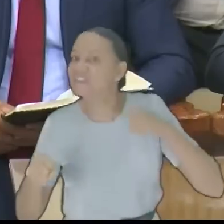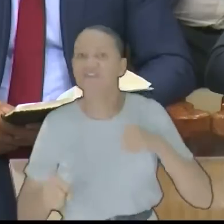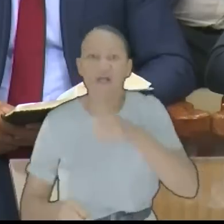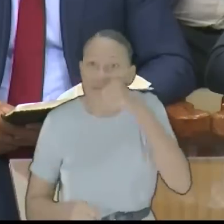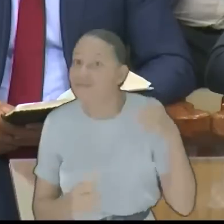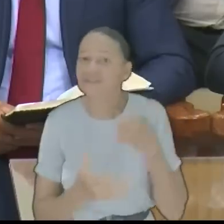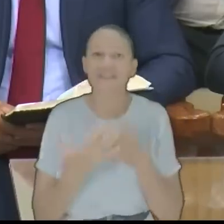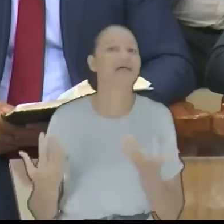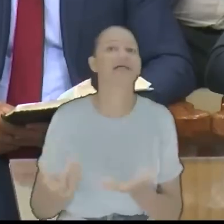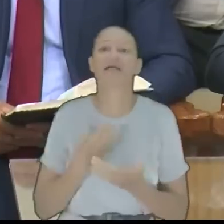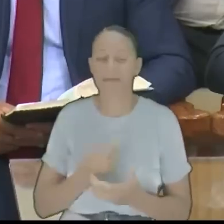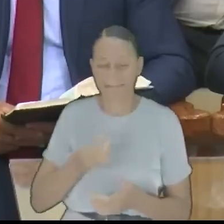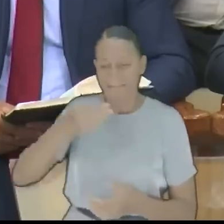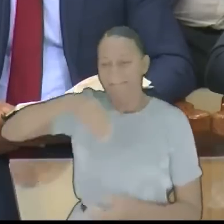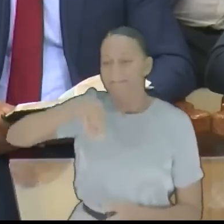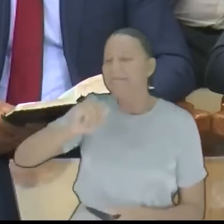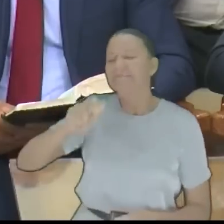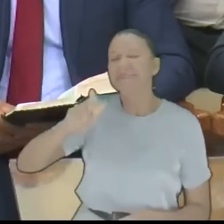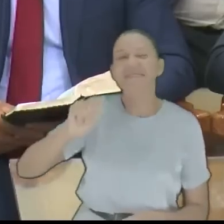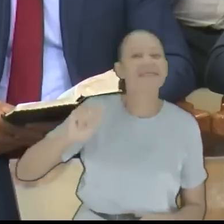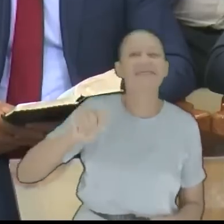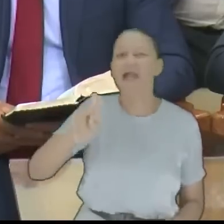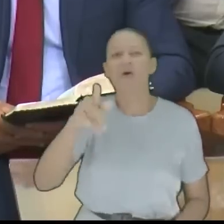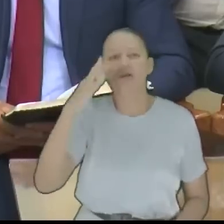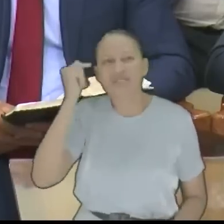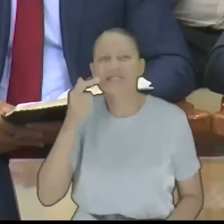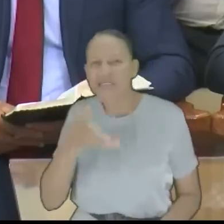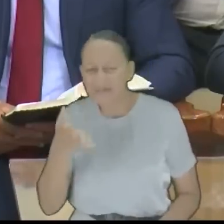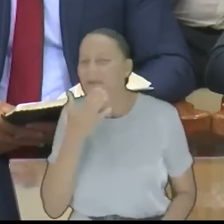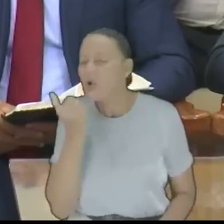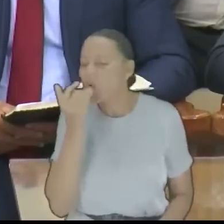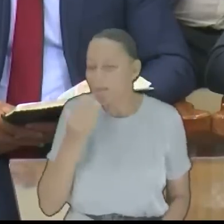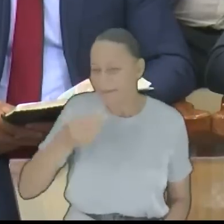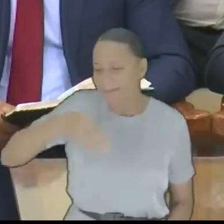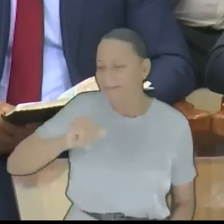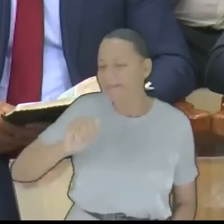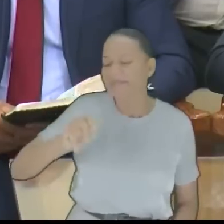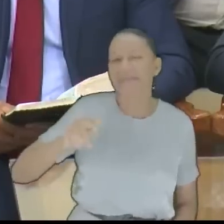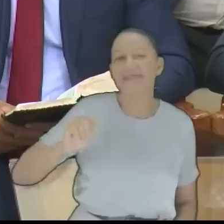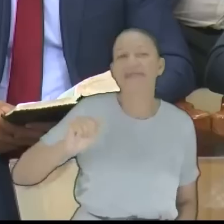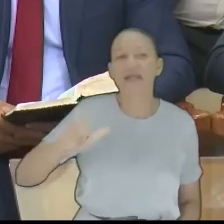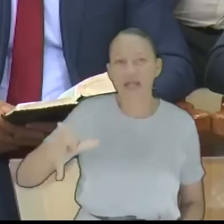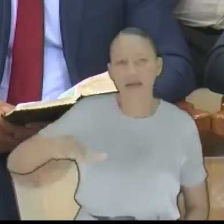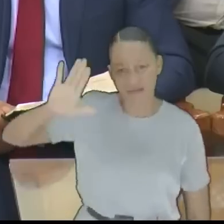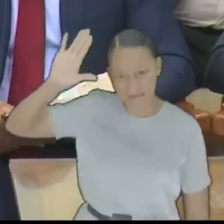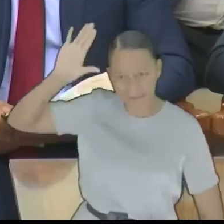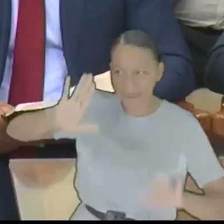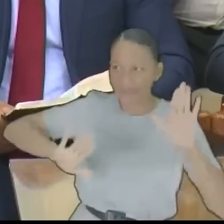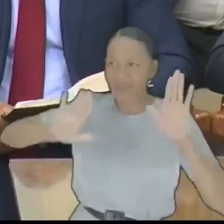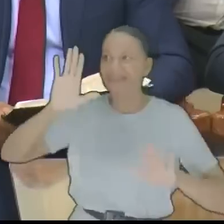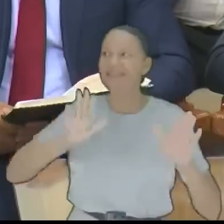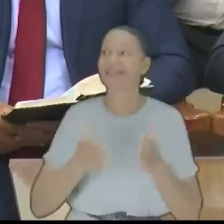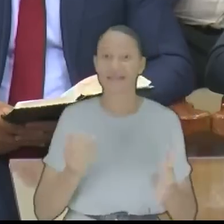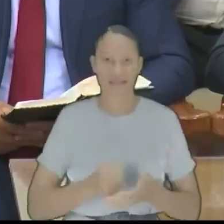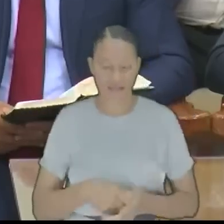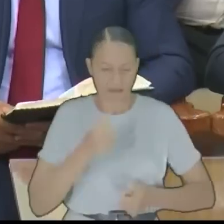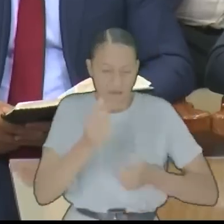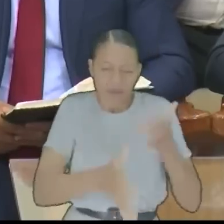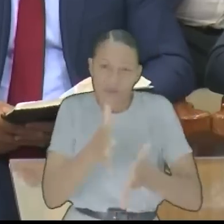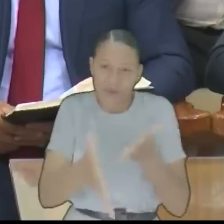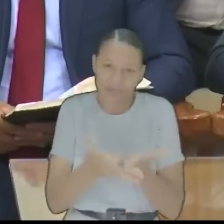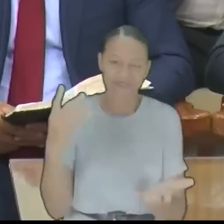sabe a palavra mingau, você sabe o que é a palavra mingau? Quem já comeu mingau quando era criança? Levante a mão. Vou lhe